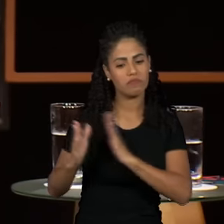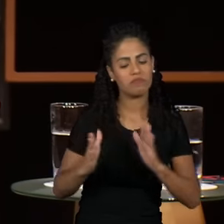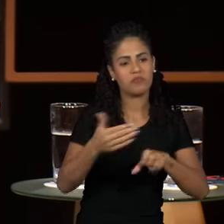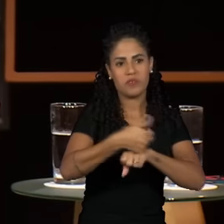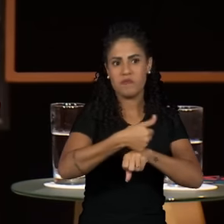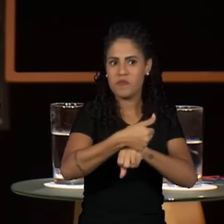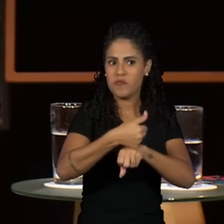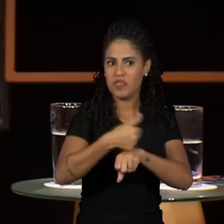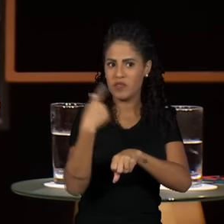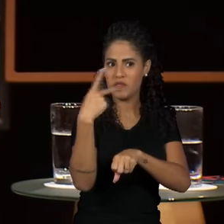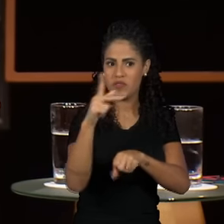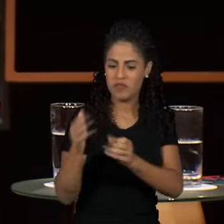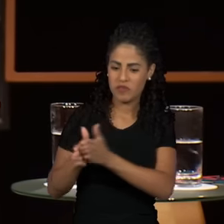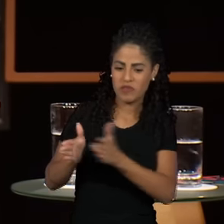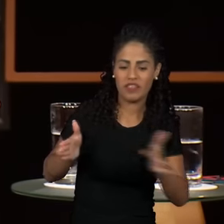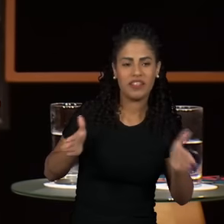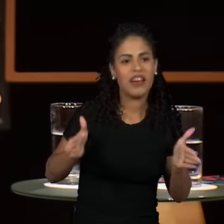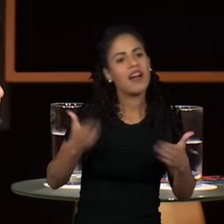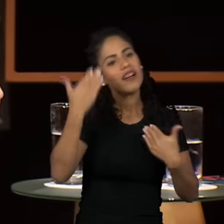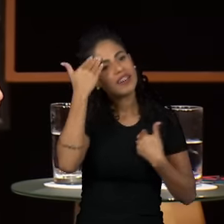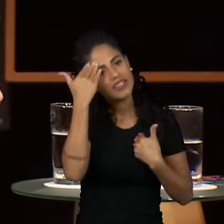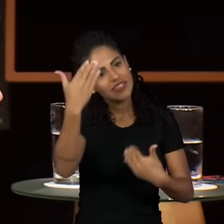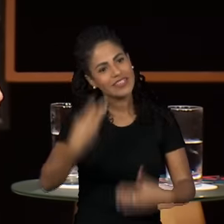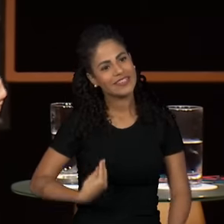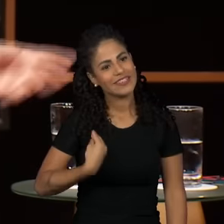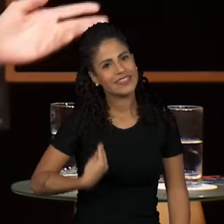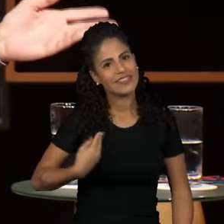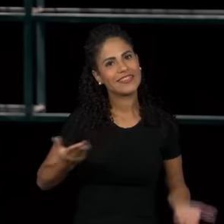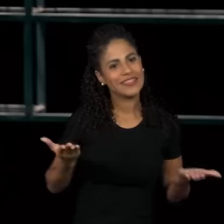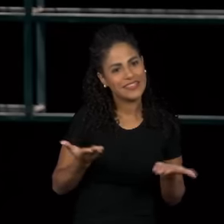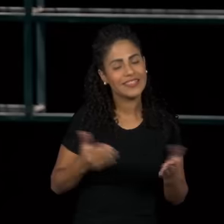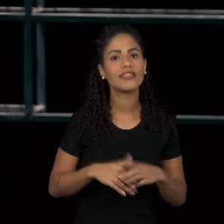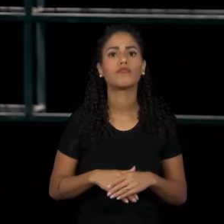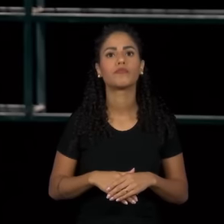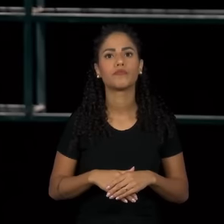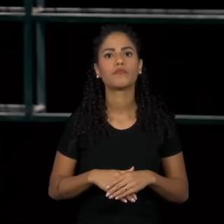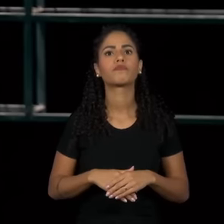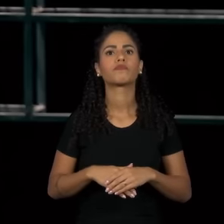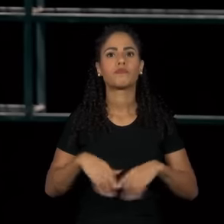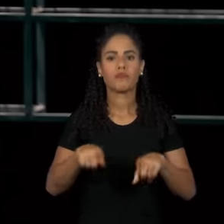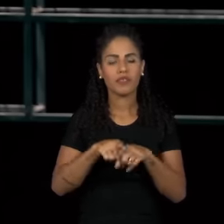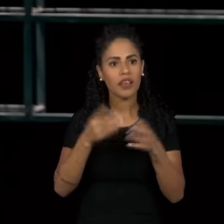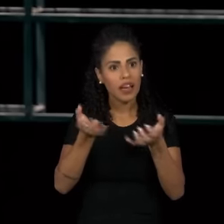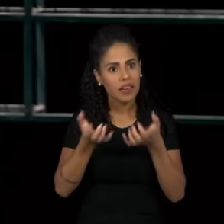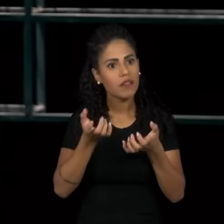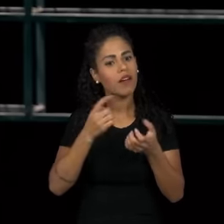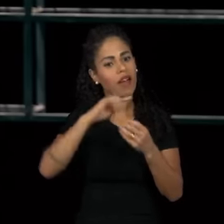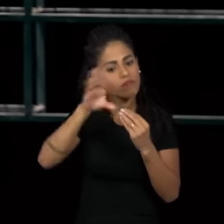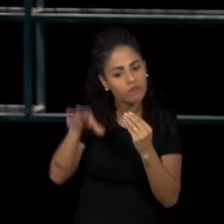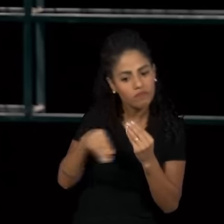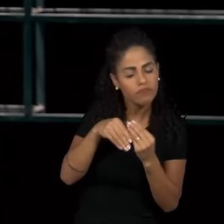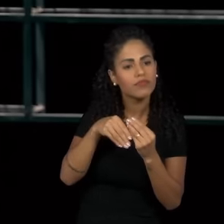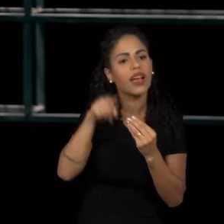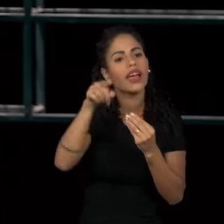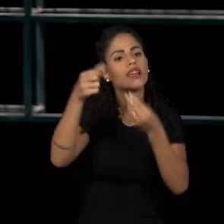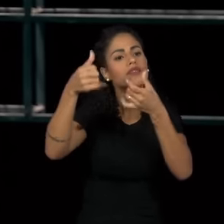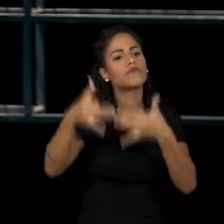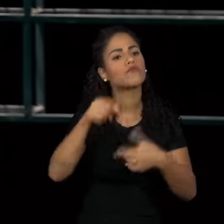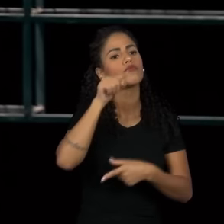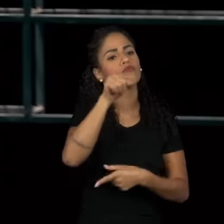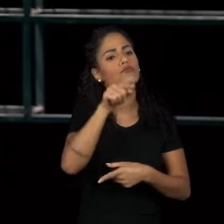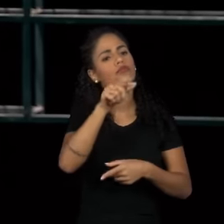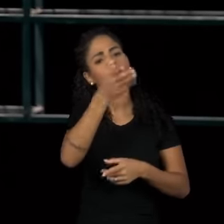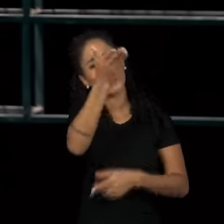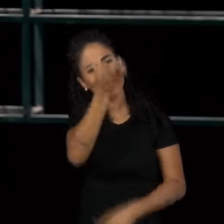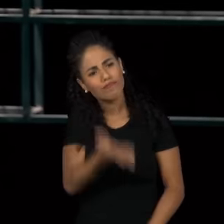inclusive. Né? Muito obrigado pela sua presença aqui conosco. E eu acho que eu vou pegar um pouco o gancho do Sérgio, quando ele diz que você é uma